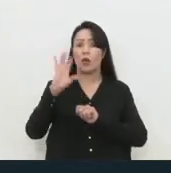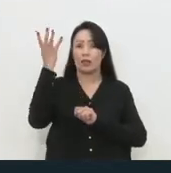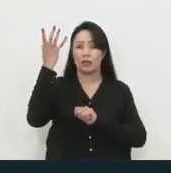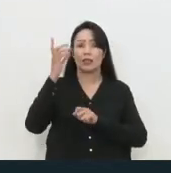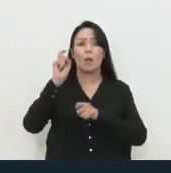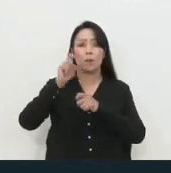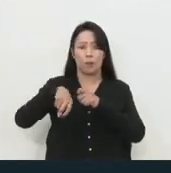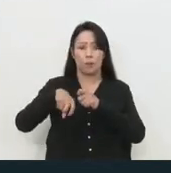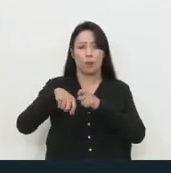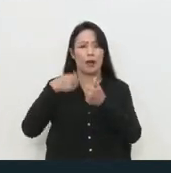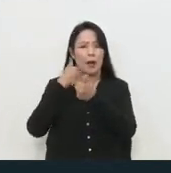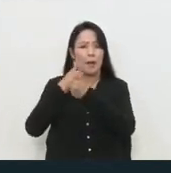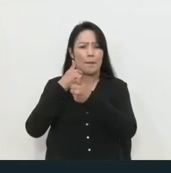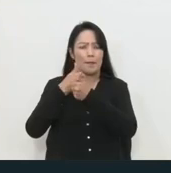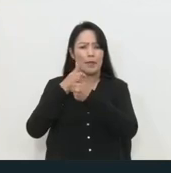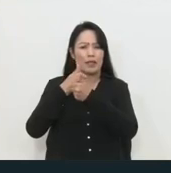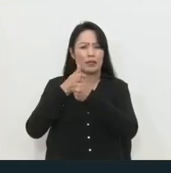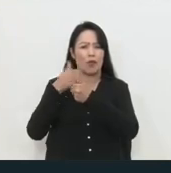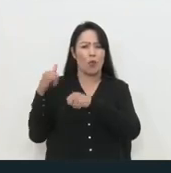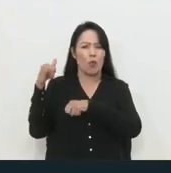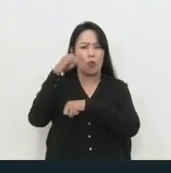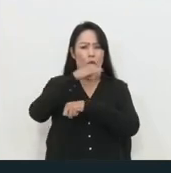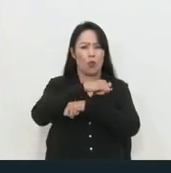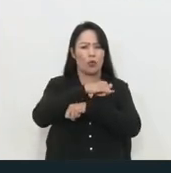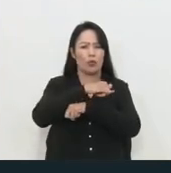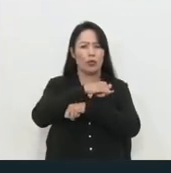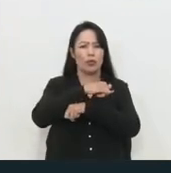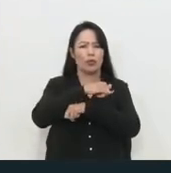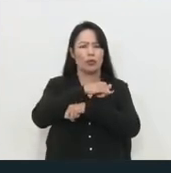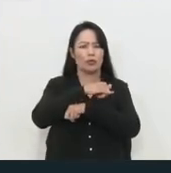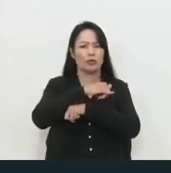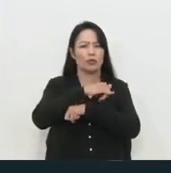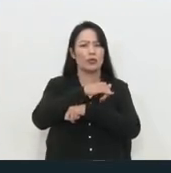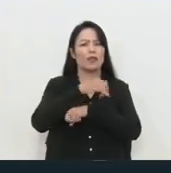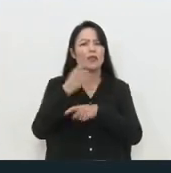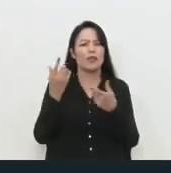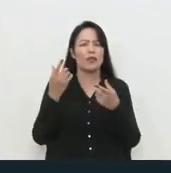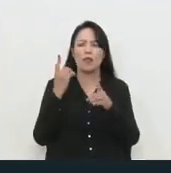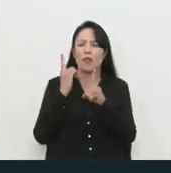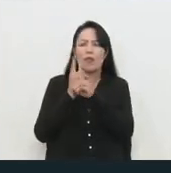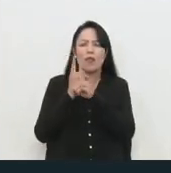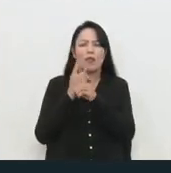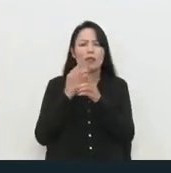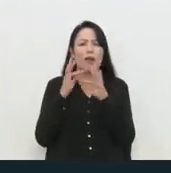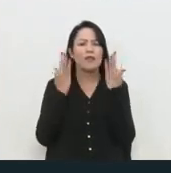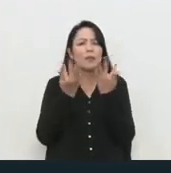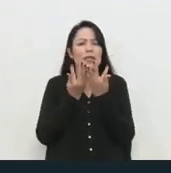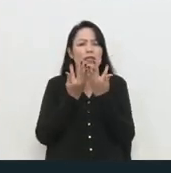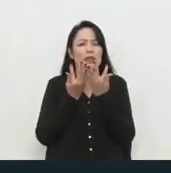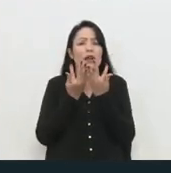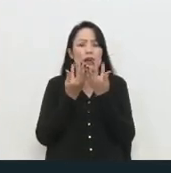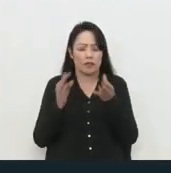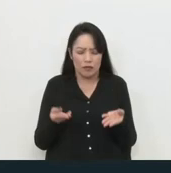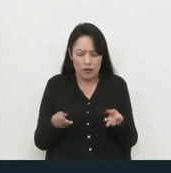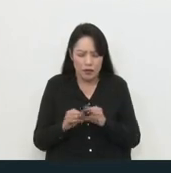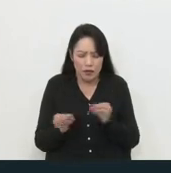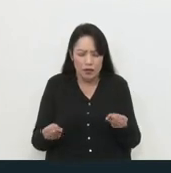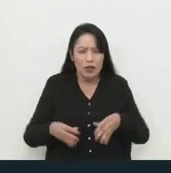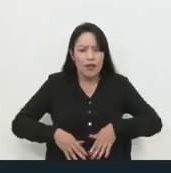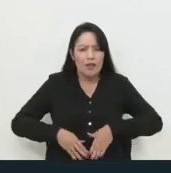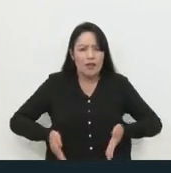do aeroporto a família só descobriu porque encontrou sangue na fralda da bebê Hoje